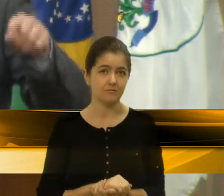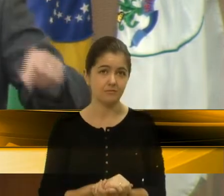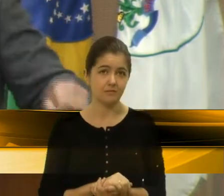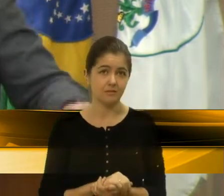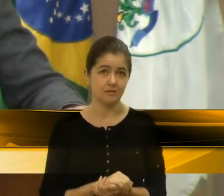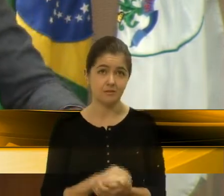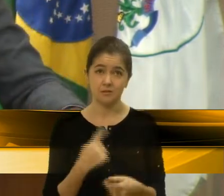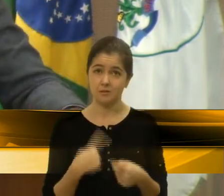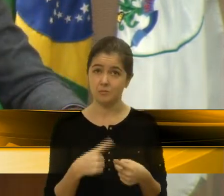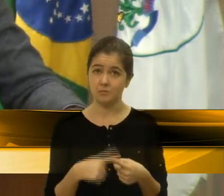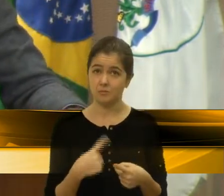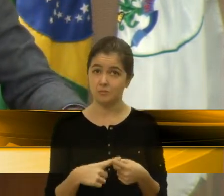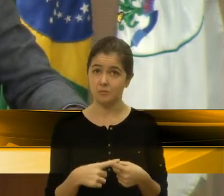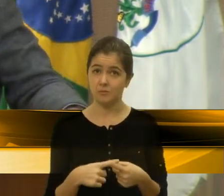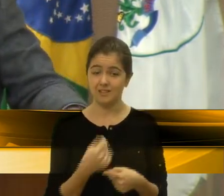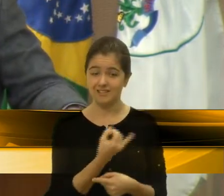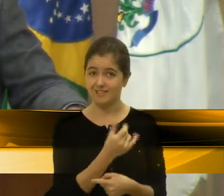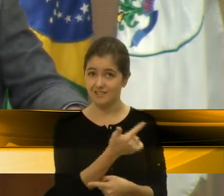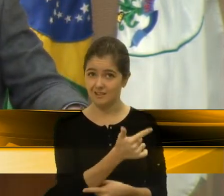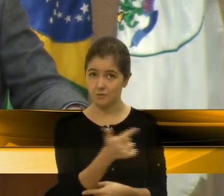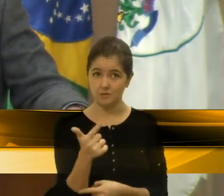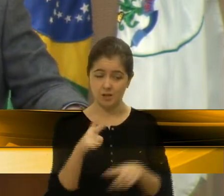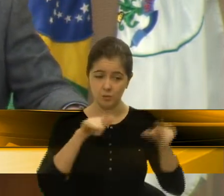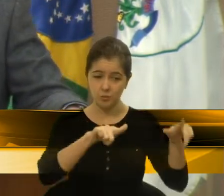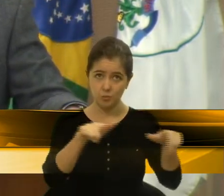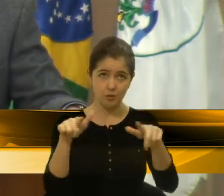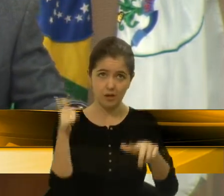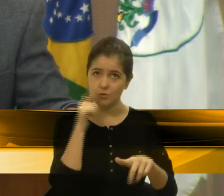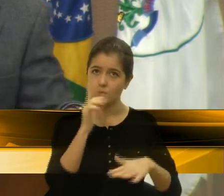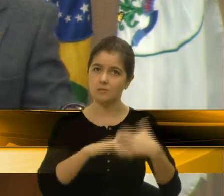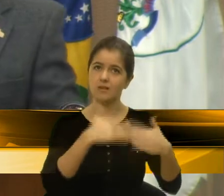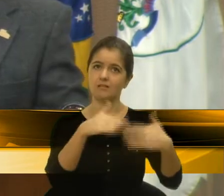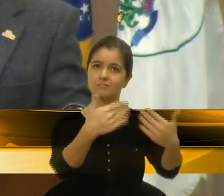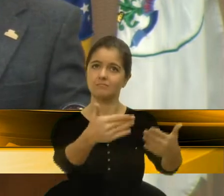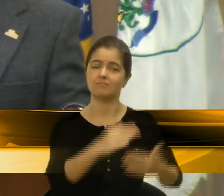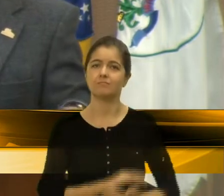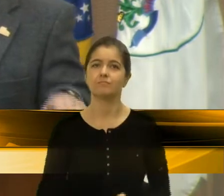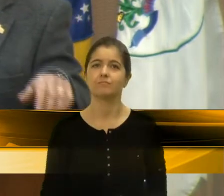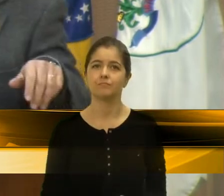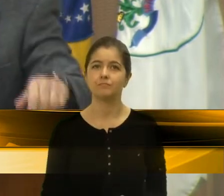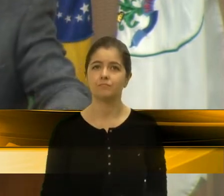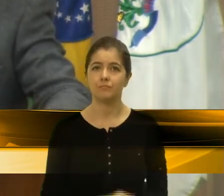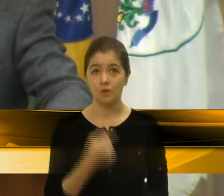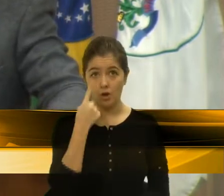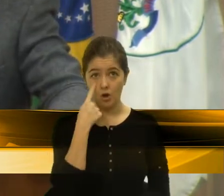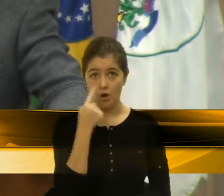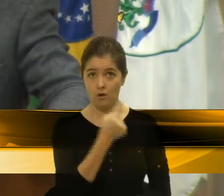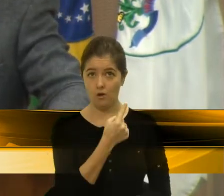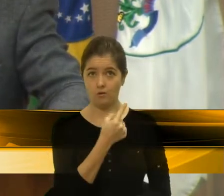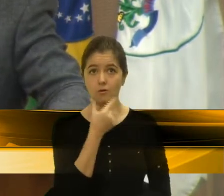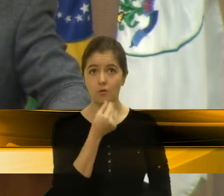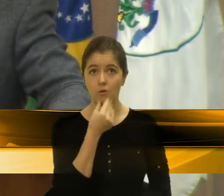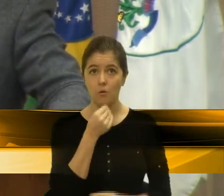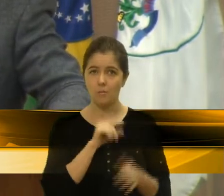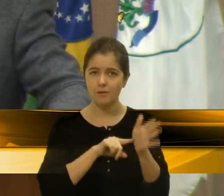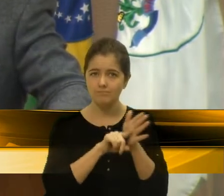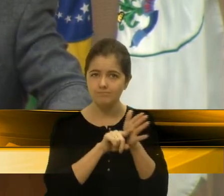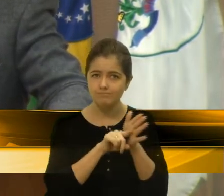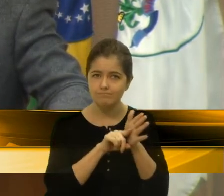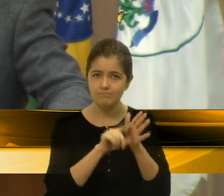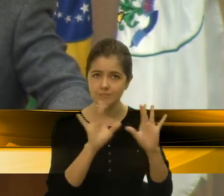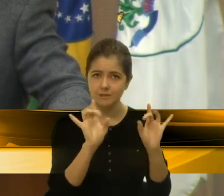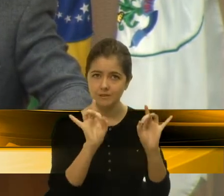gente não bota para frente a economia criativa. Vejam o que diz esse especialista. Política nacional